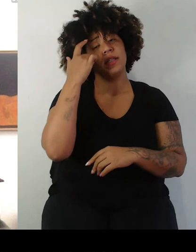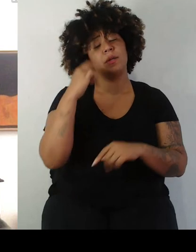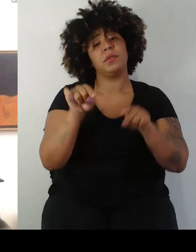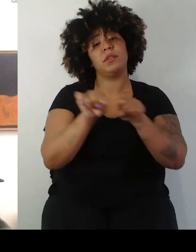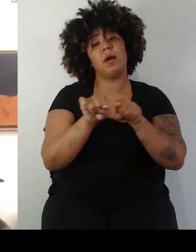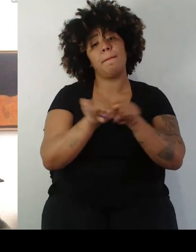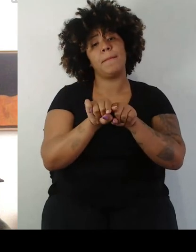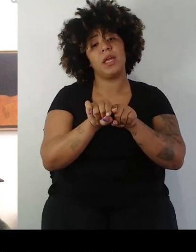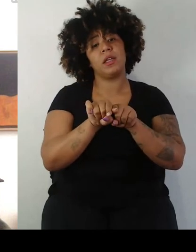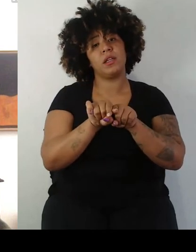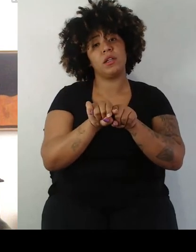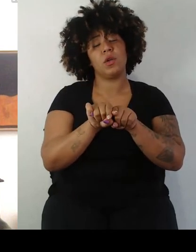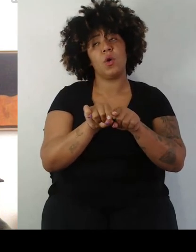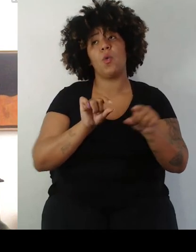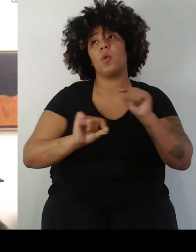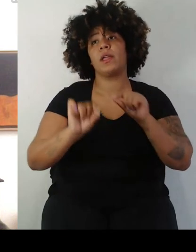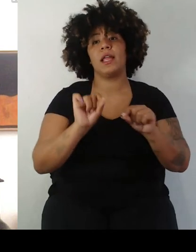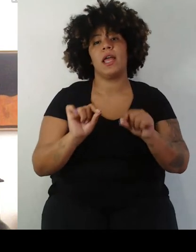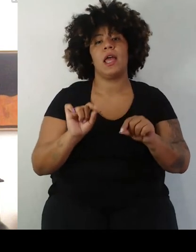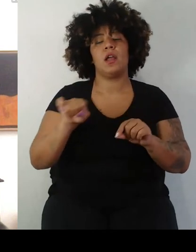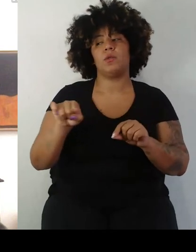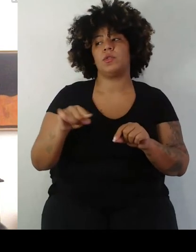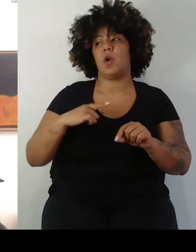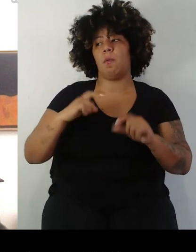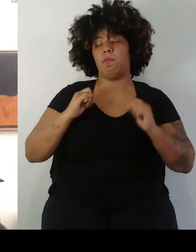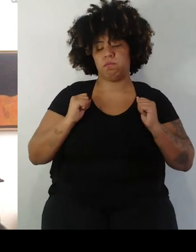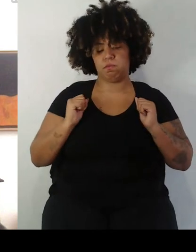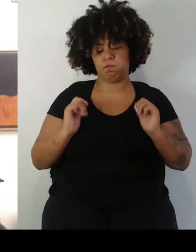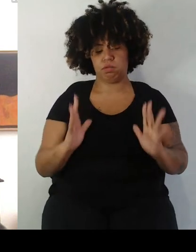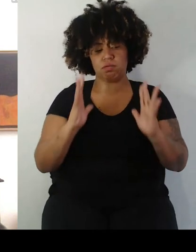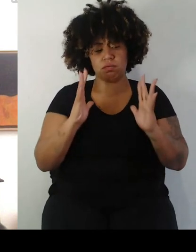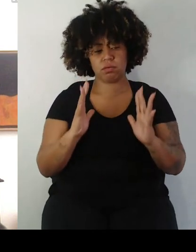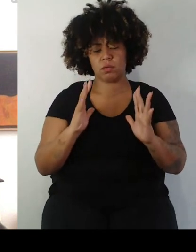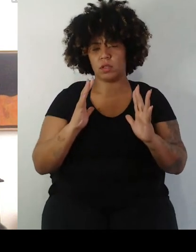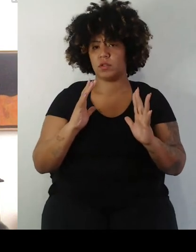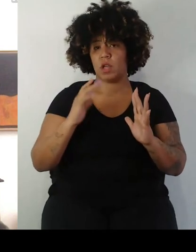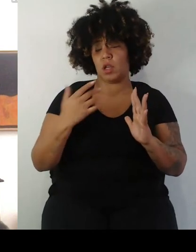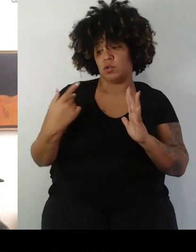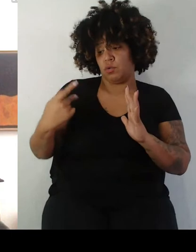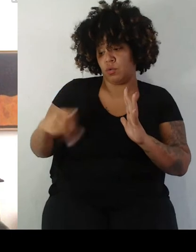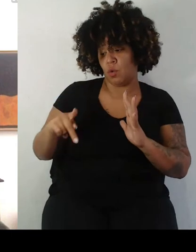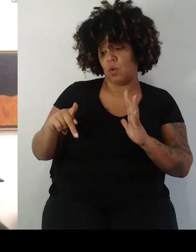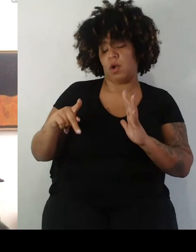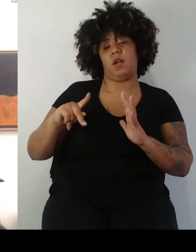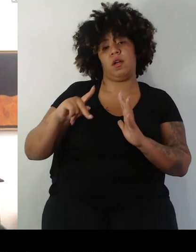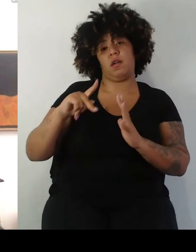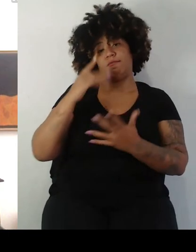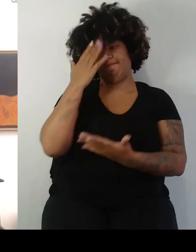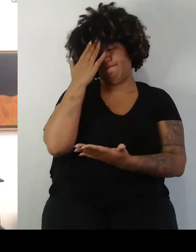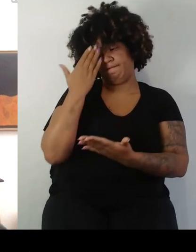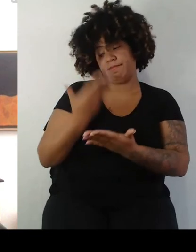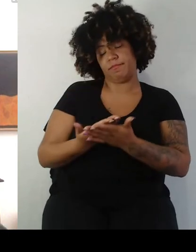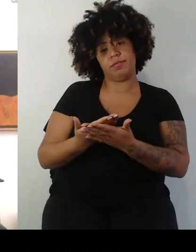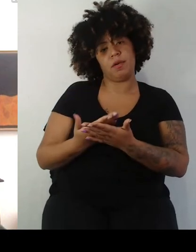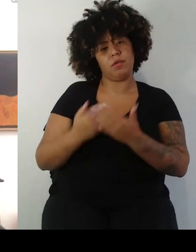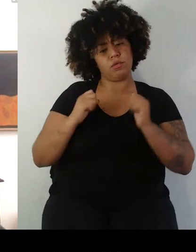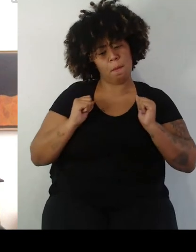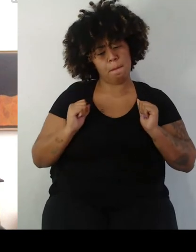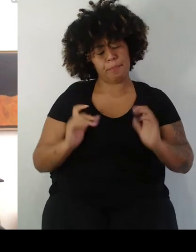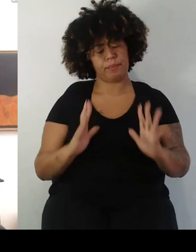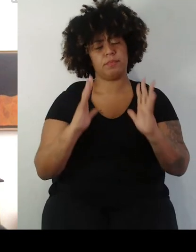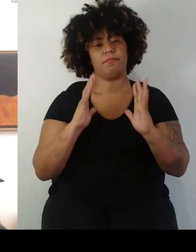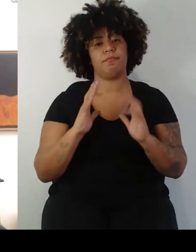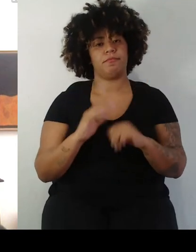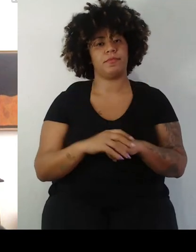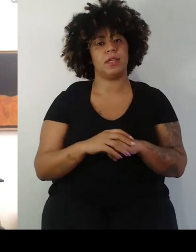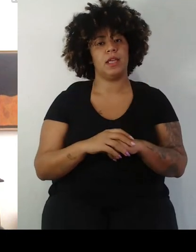seu instinto na sua confiança em seus próprios instintos e no interesse